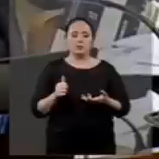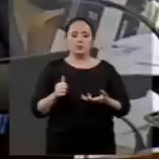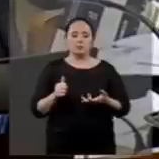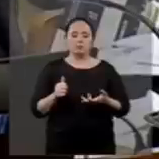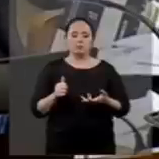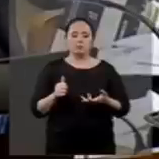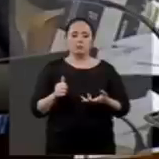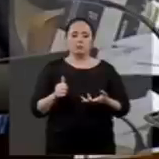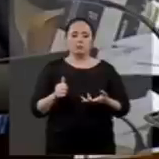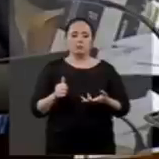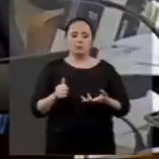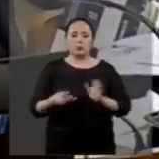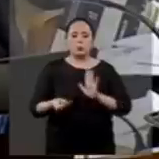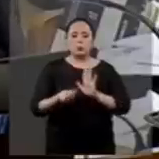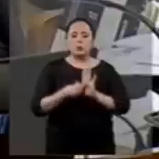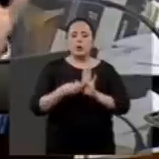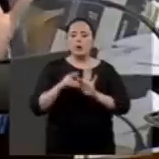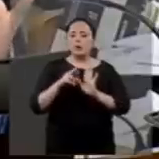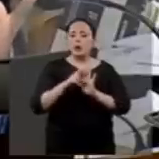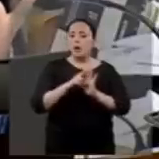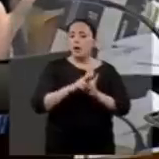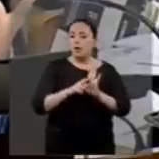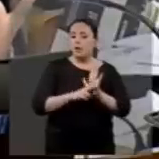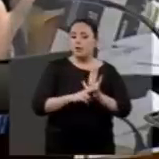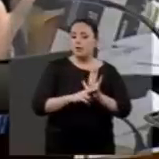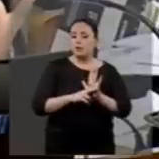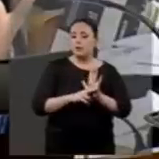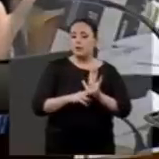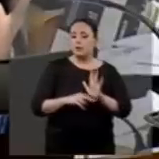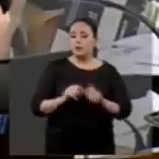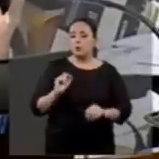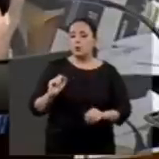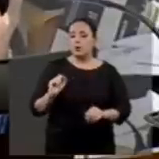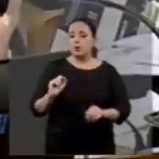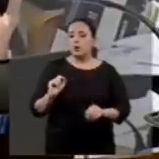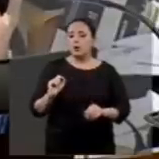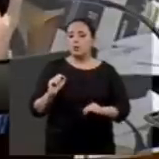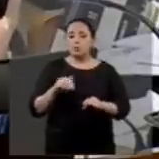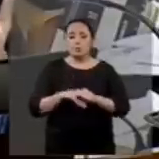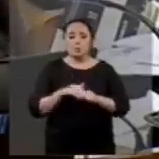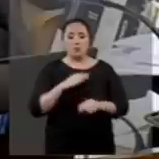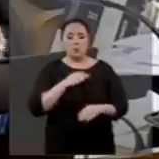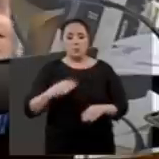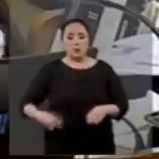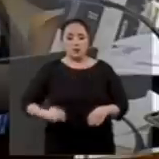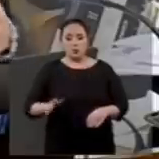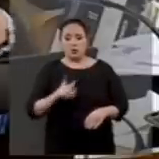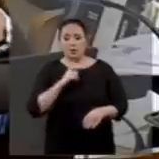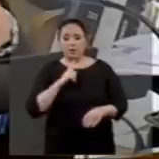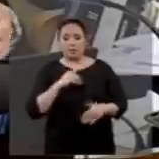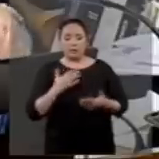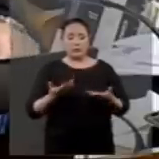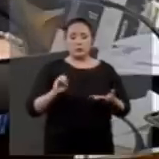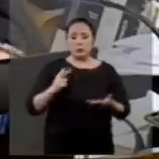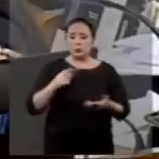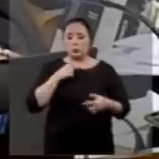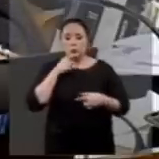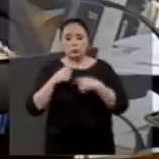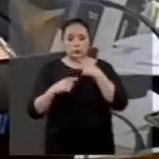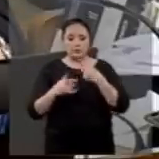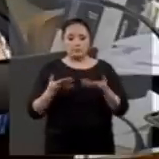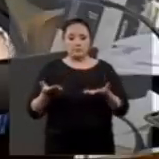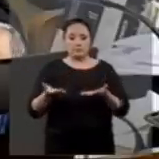explicitar na norma o que no voto do ministro se constou, ou as dúvidas, eventualmente,